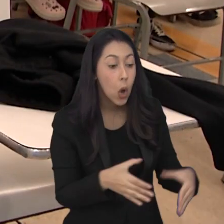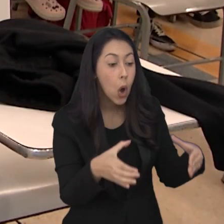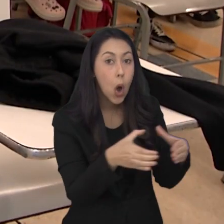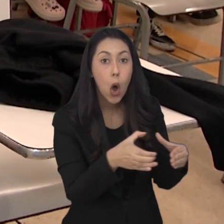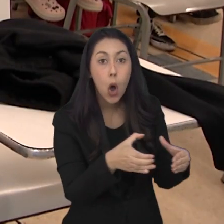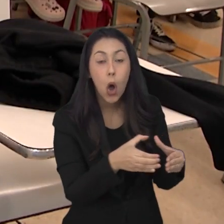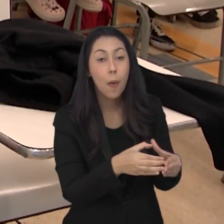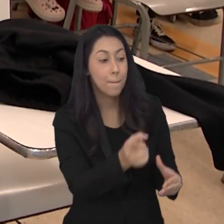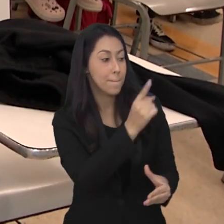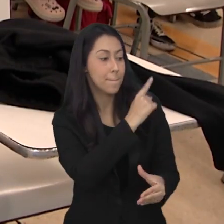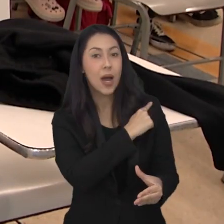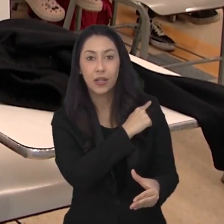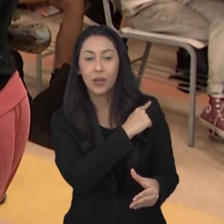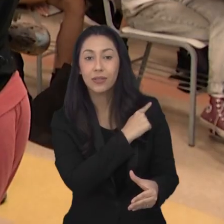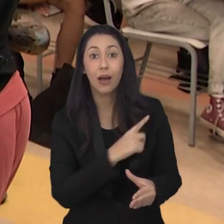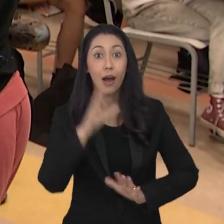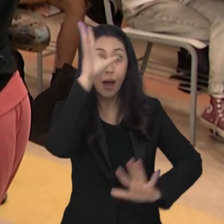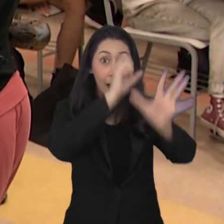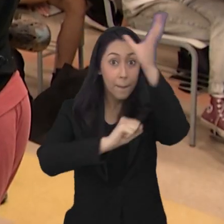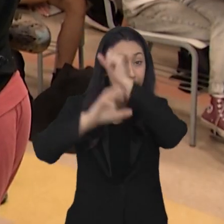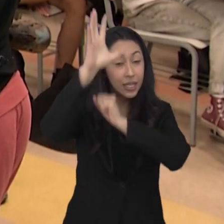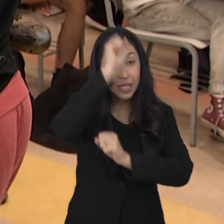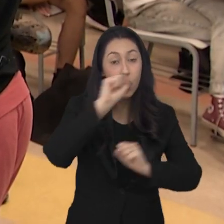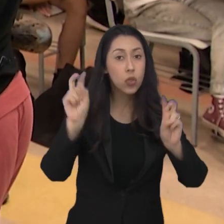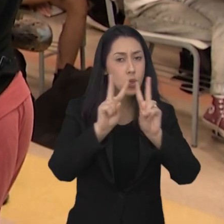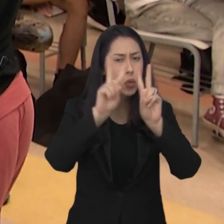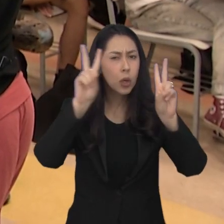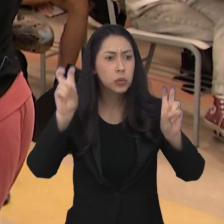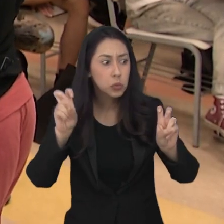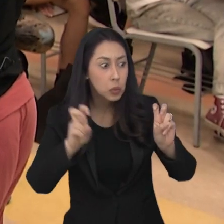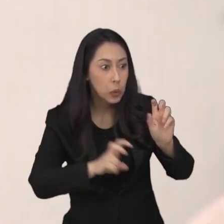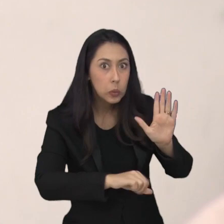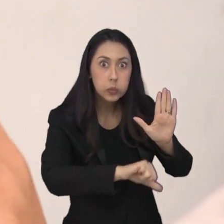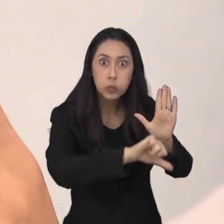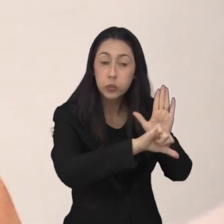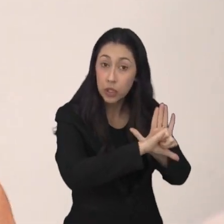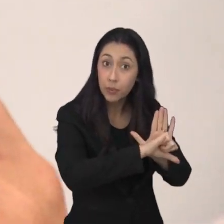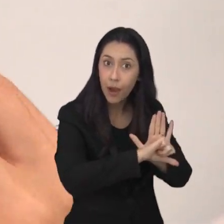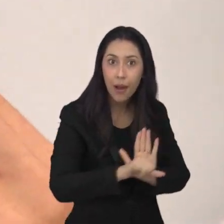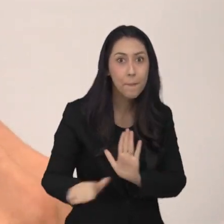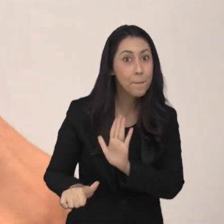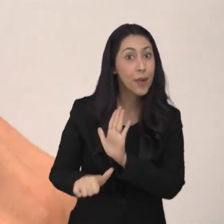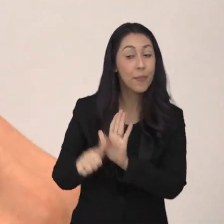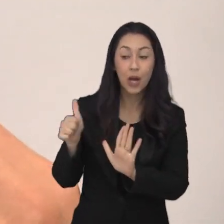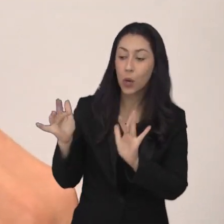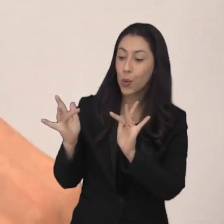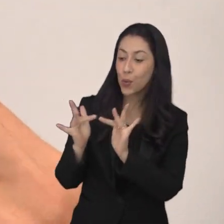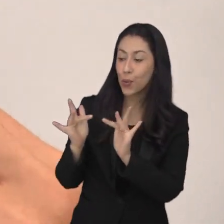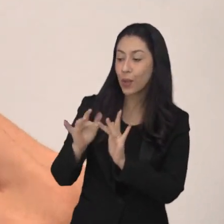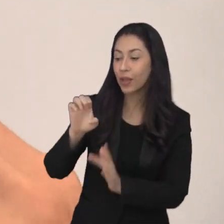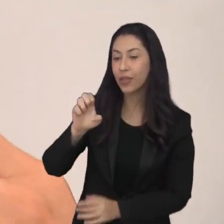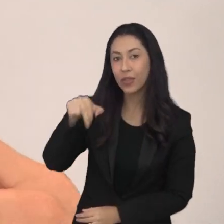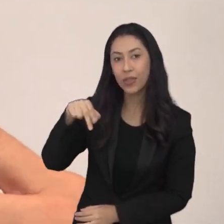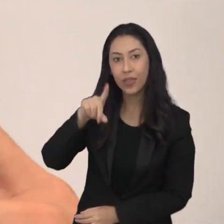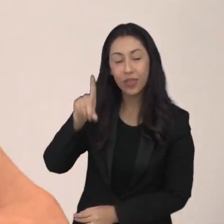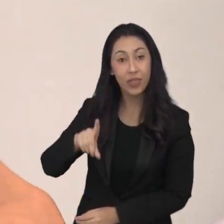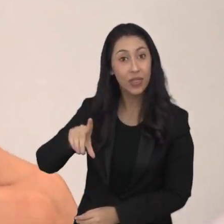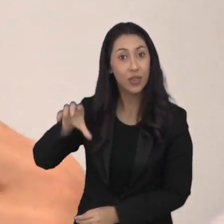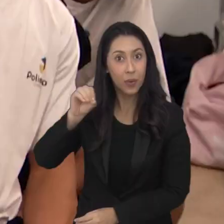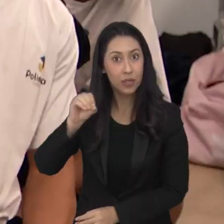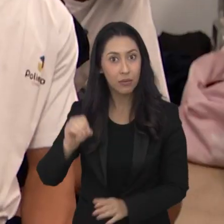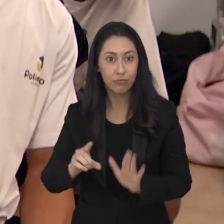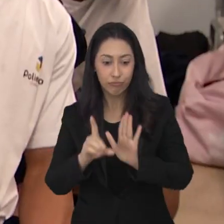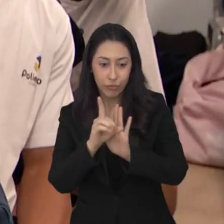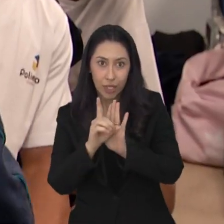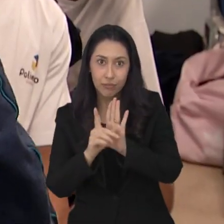do primeiro ano do ensino médio aprendeu sobre a teoria de um crime. Foi a primeira vez que o Enzo teve contato com o direito